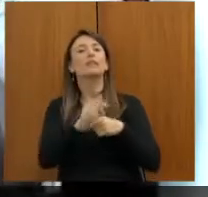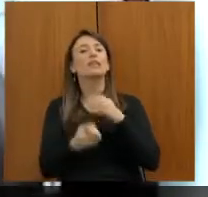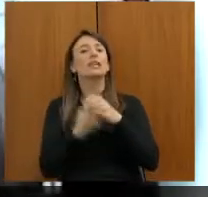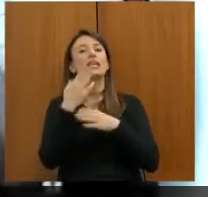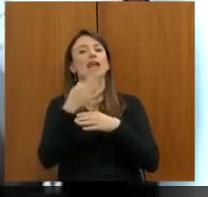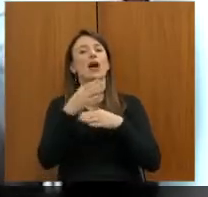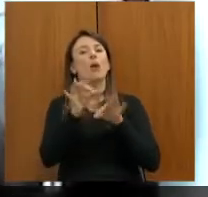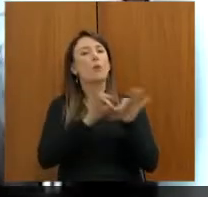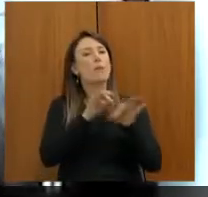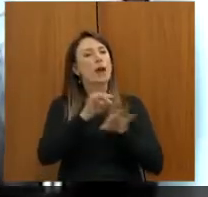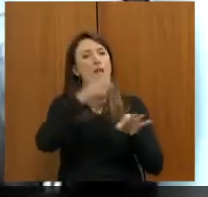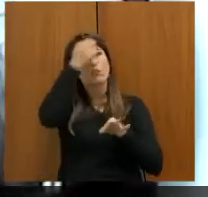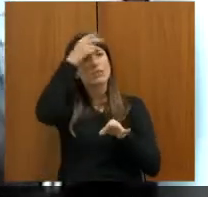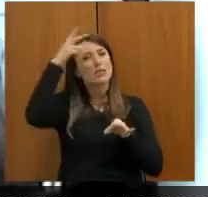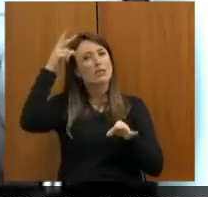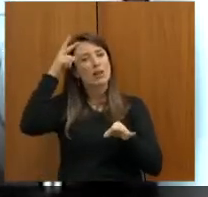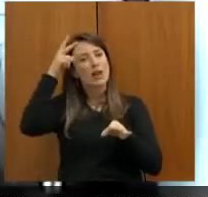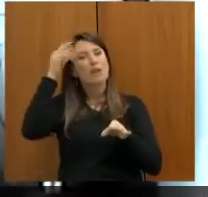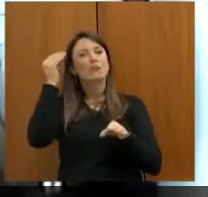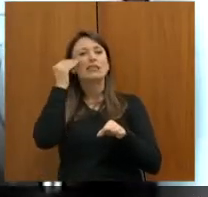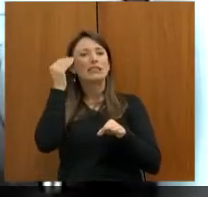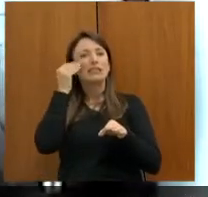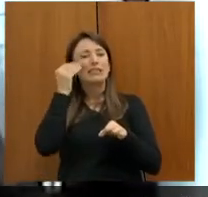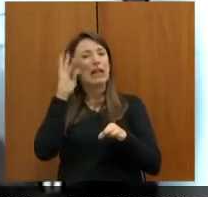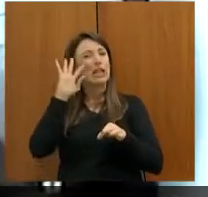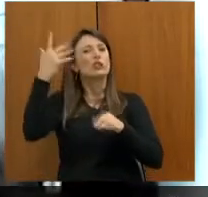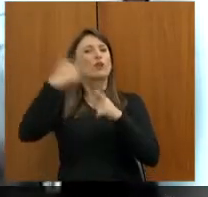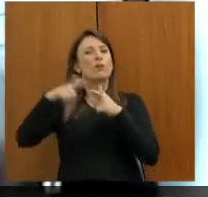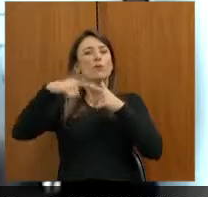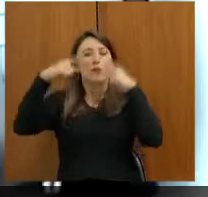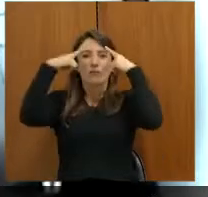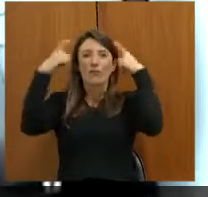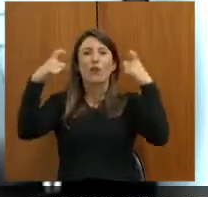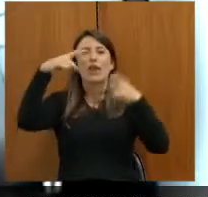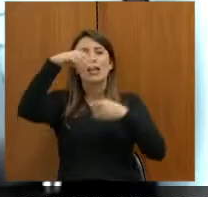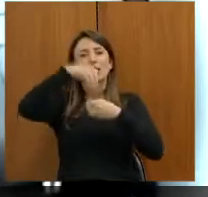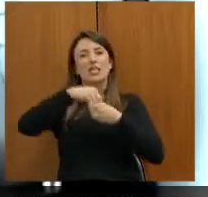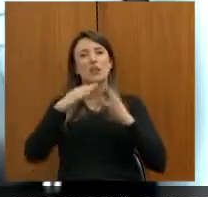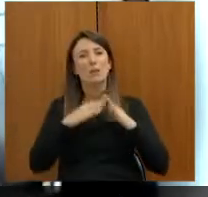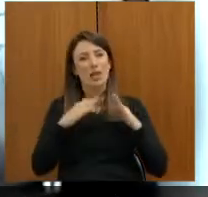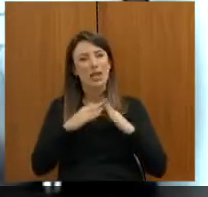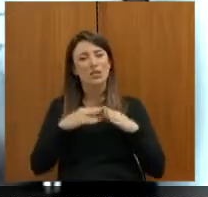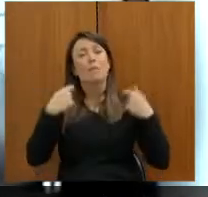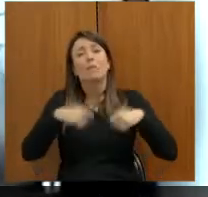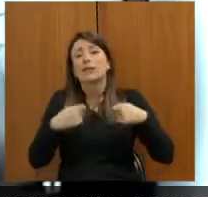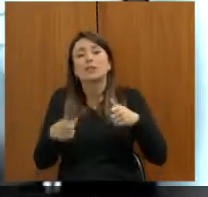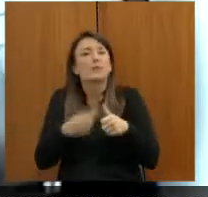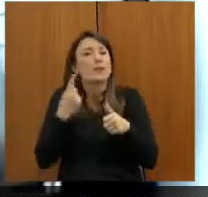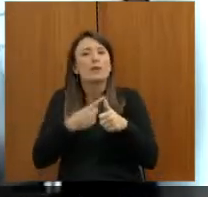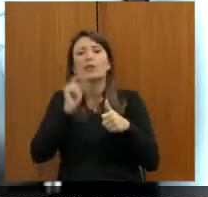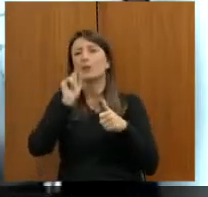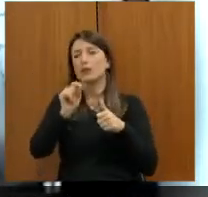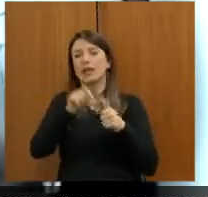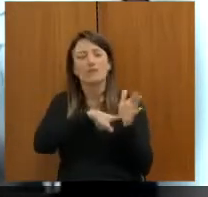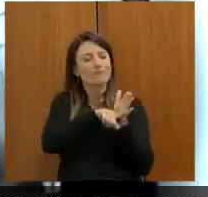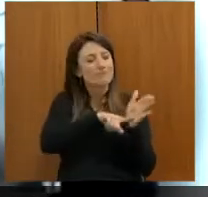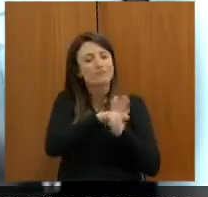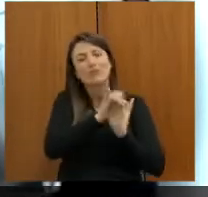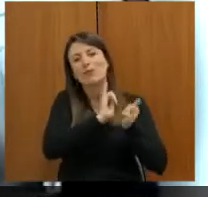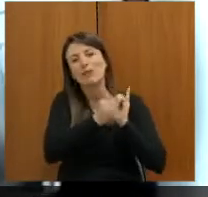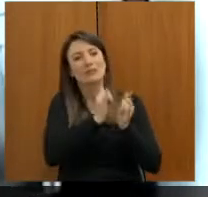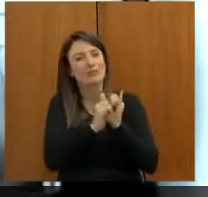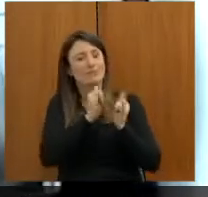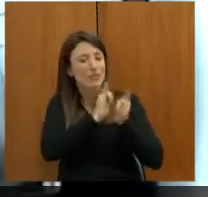e enfrentamento à violência doméstica o Minion porque nós precisamos são dados né e dados atualizados